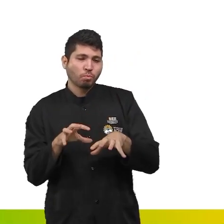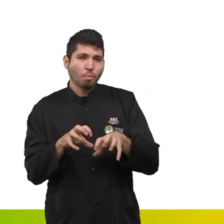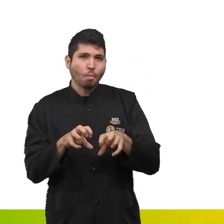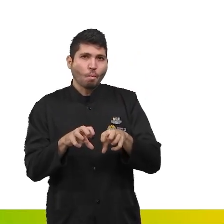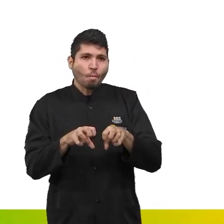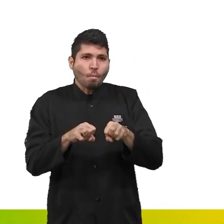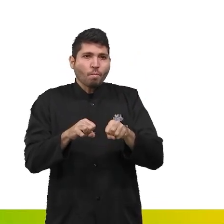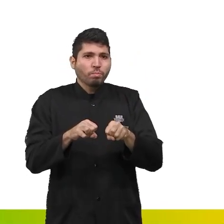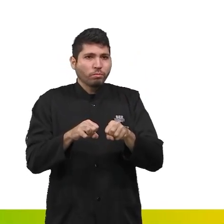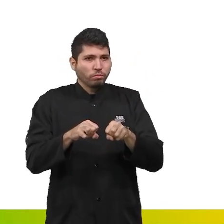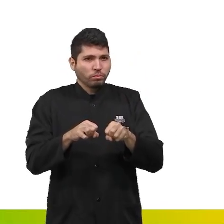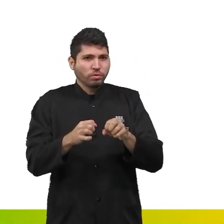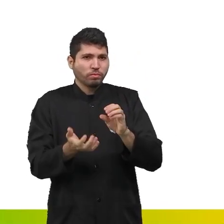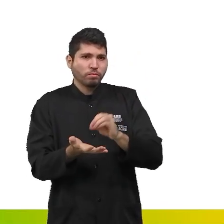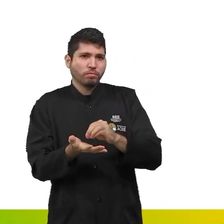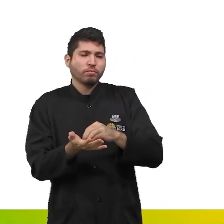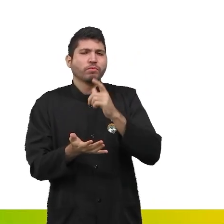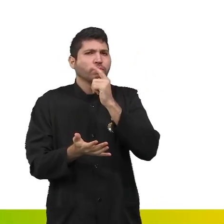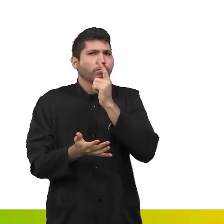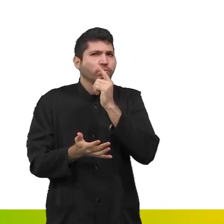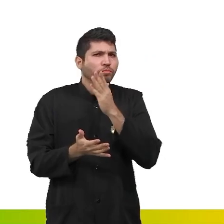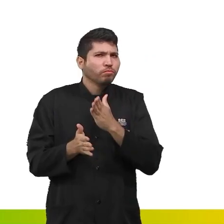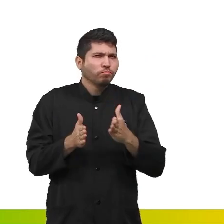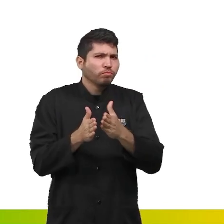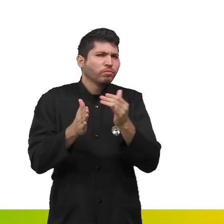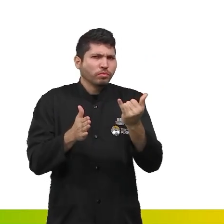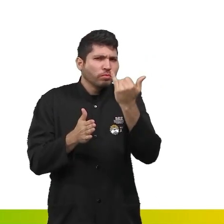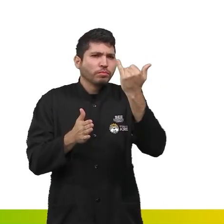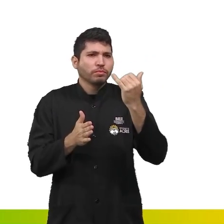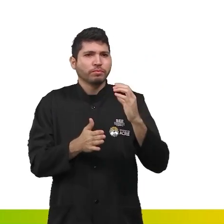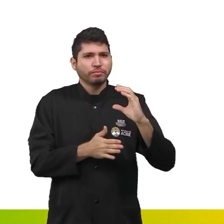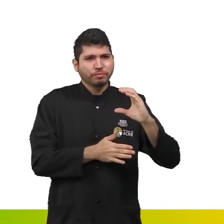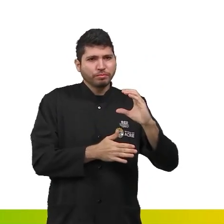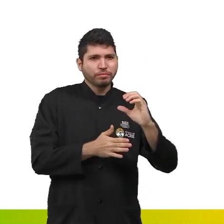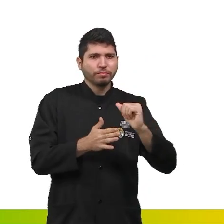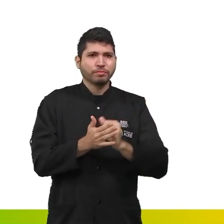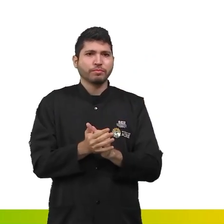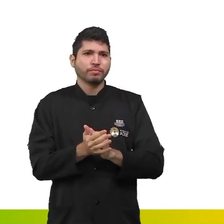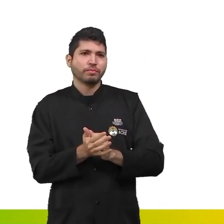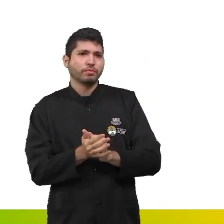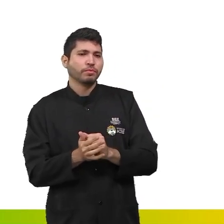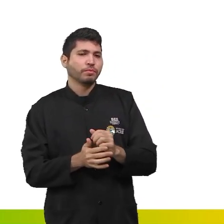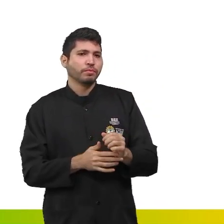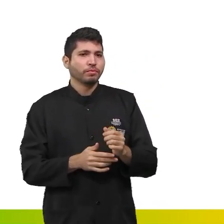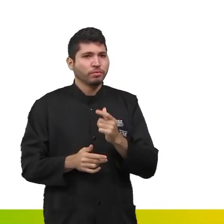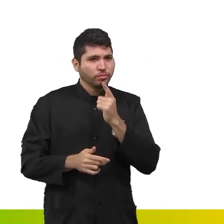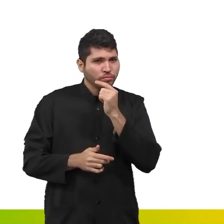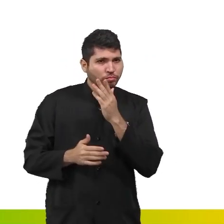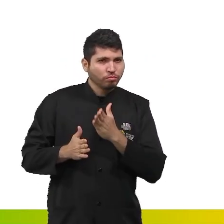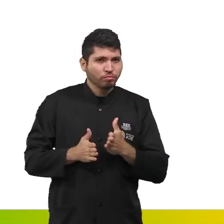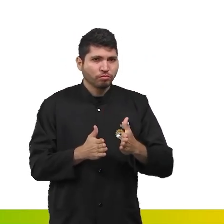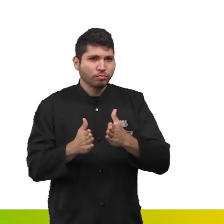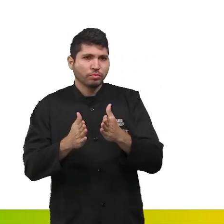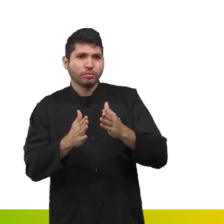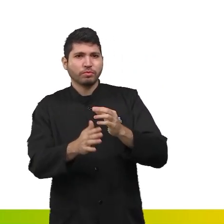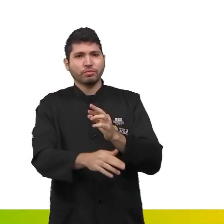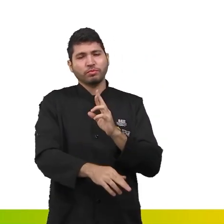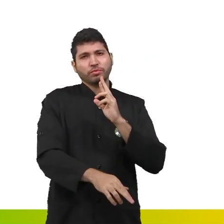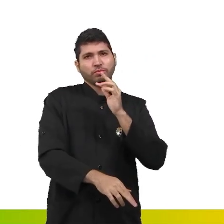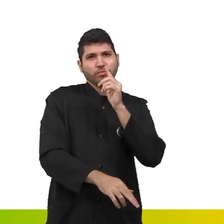importantes. C: férteis vales fluviais entre os rios Tigre, Eufrates e